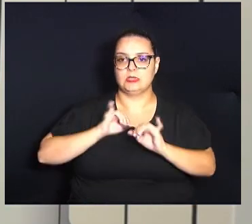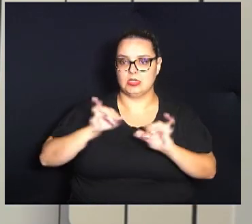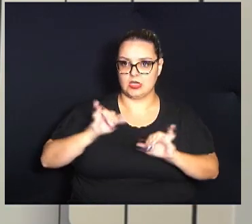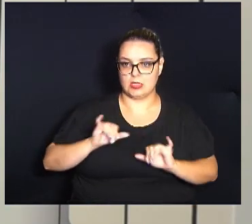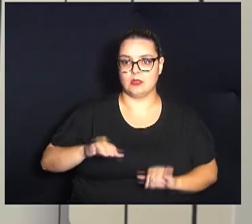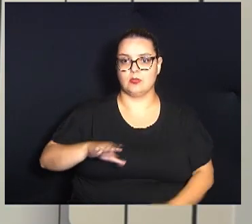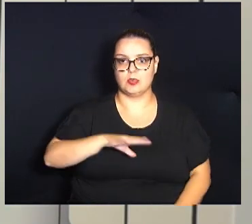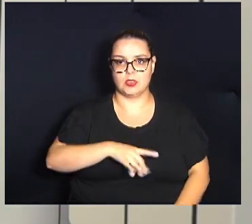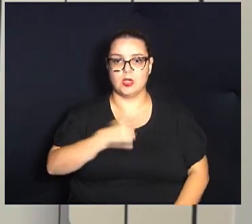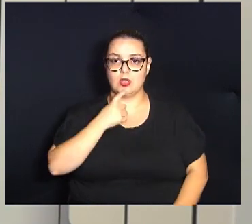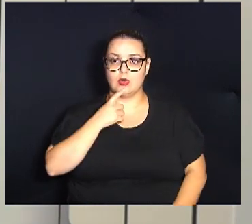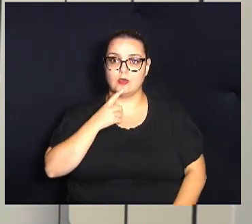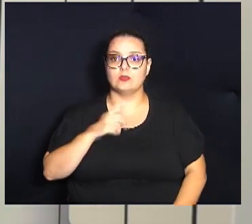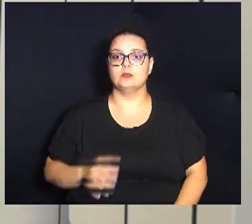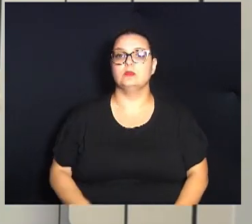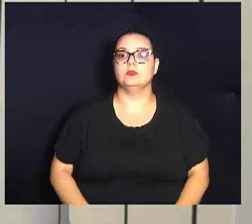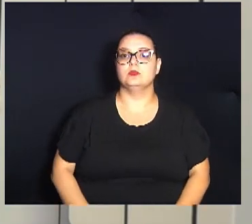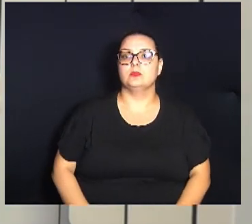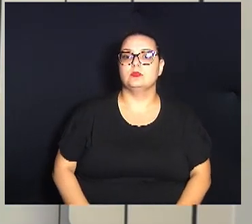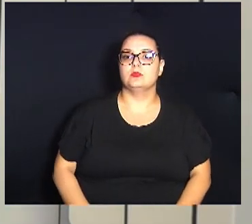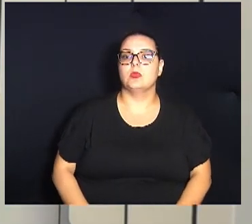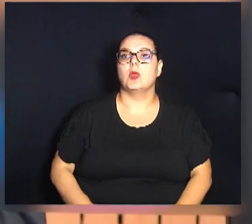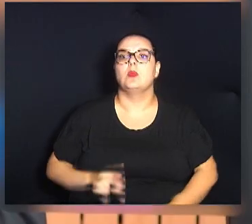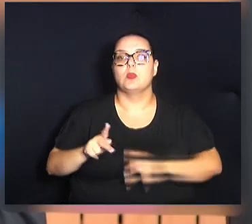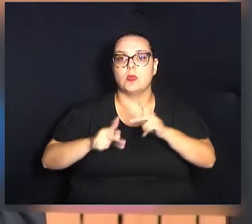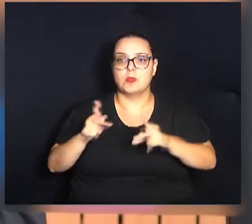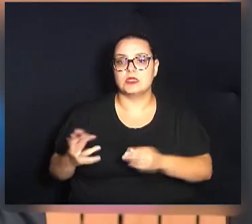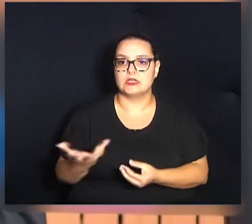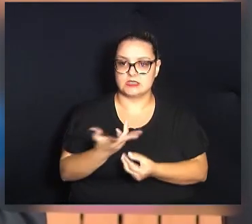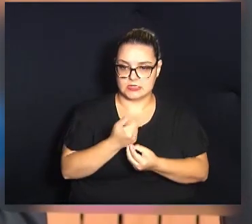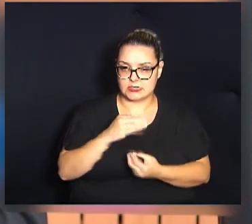de popularização das artes da cena.